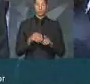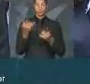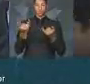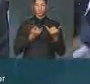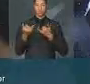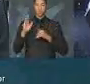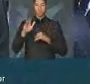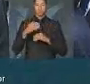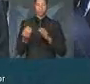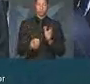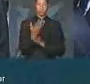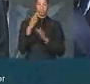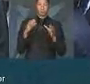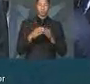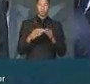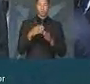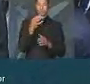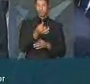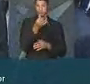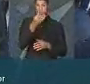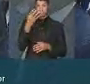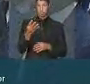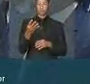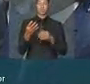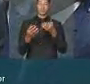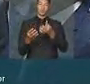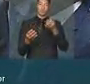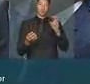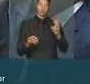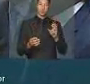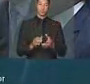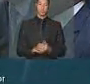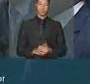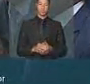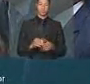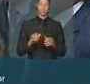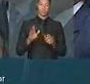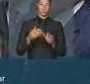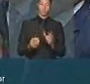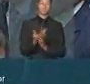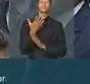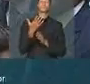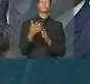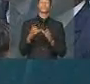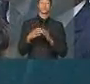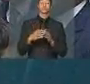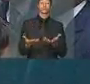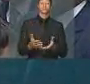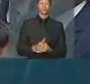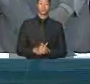informação quando serão instaladas as comissões da 664 e da 665 quando serão instaladas as comissões